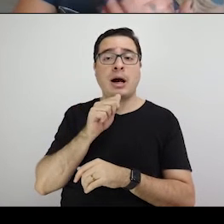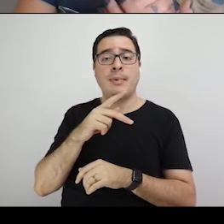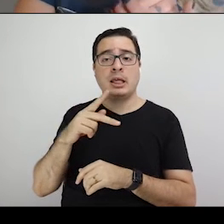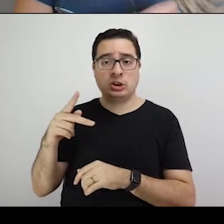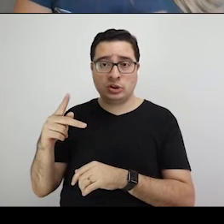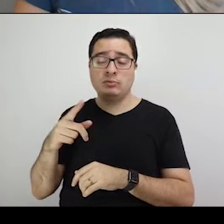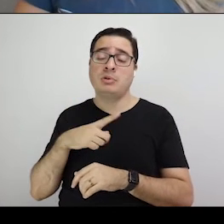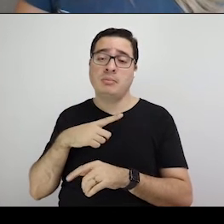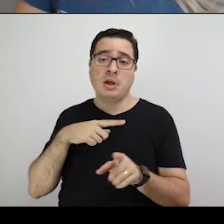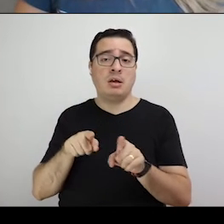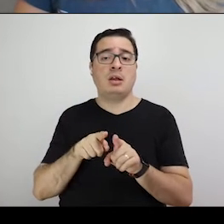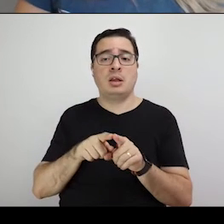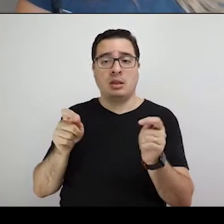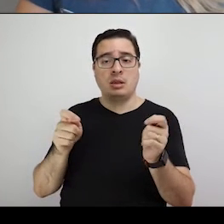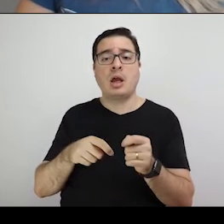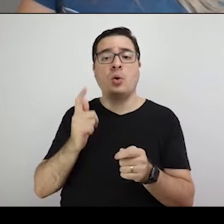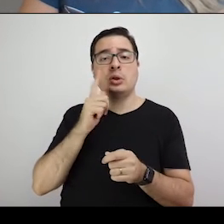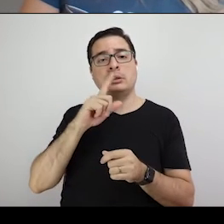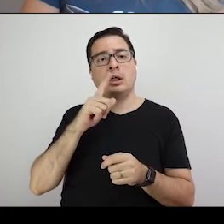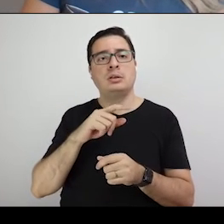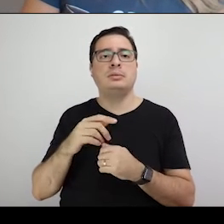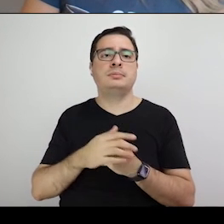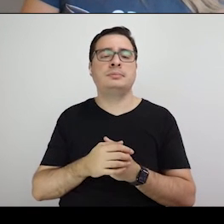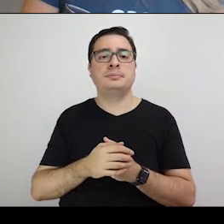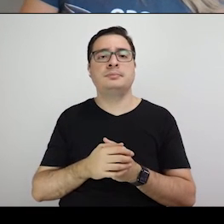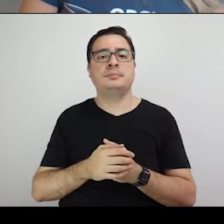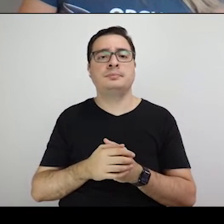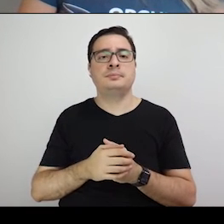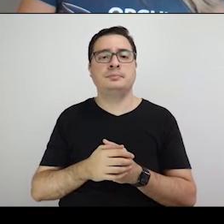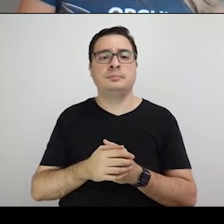celular também, ele comporta.